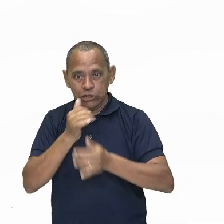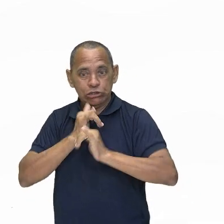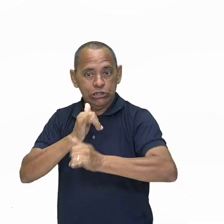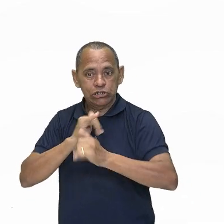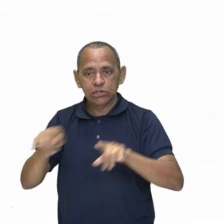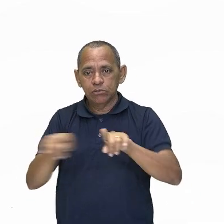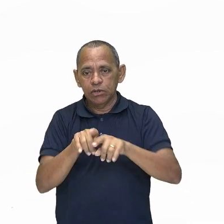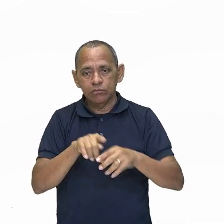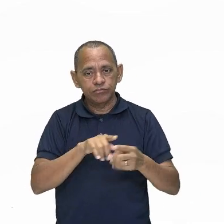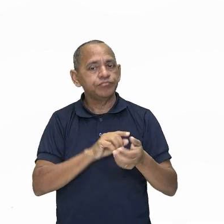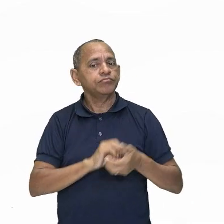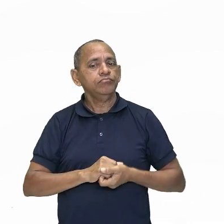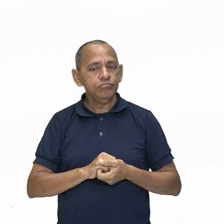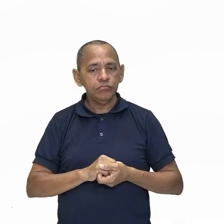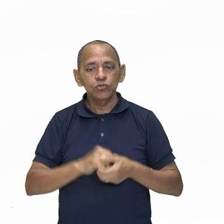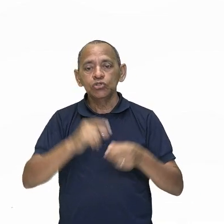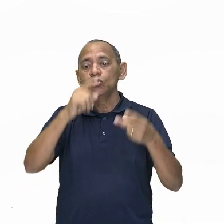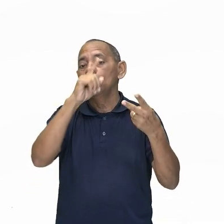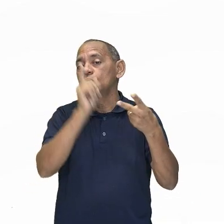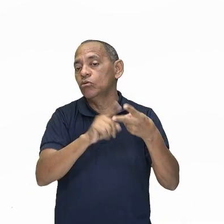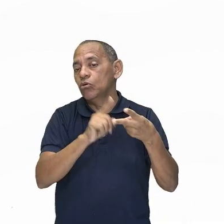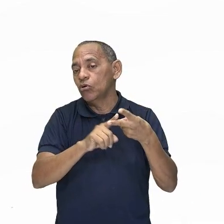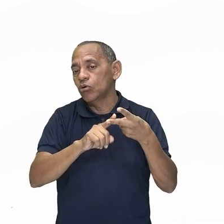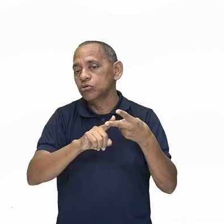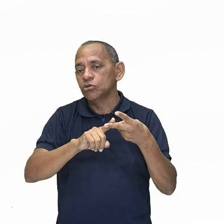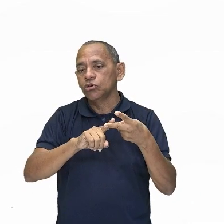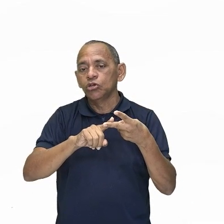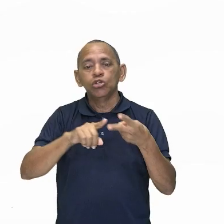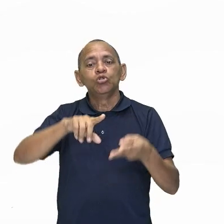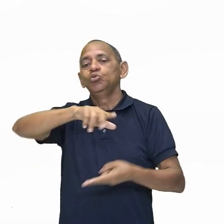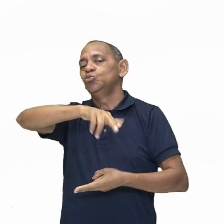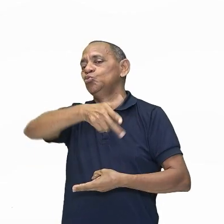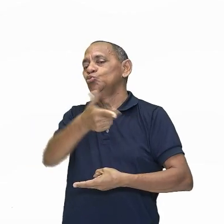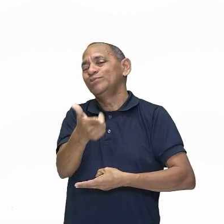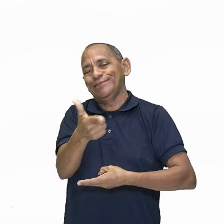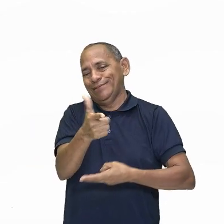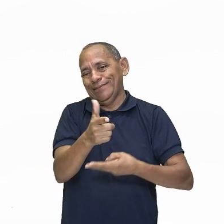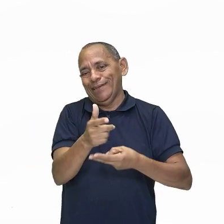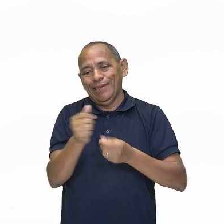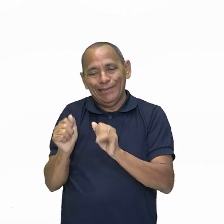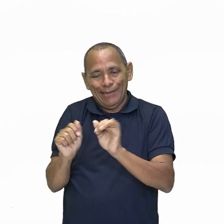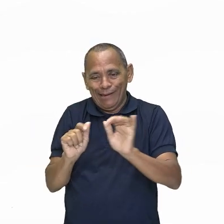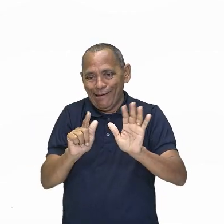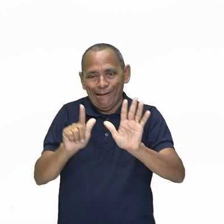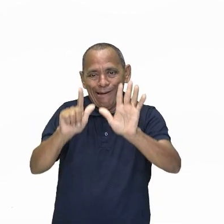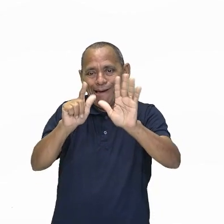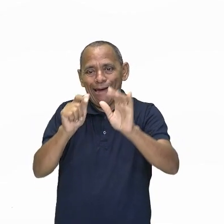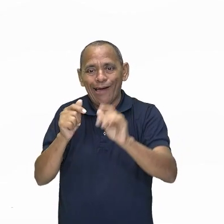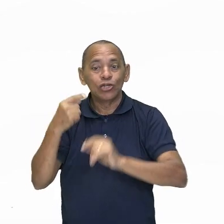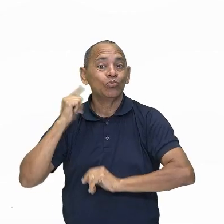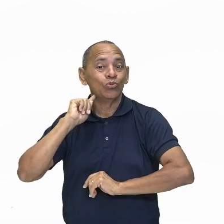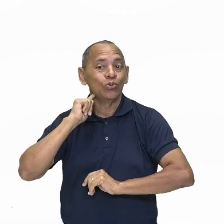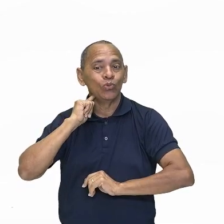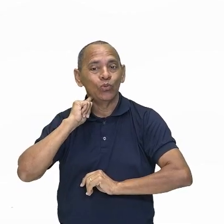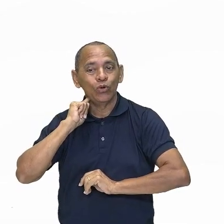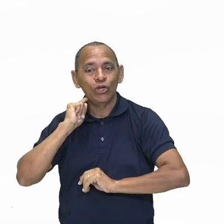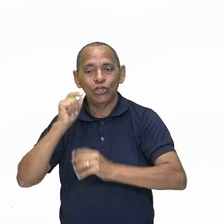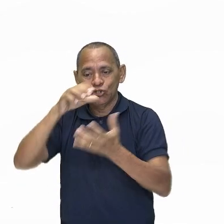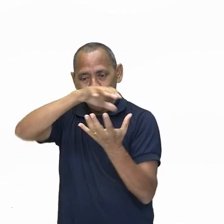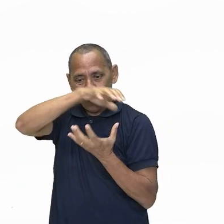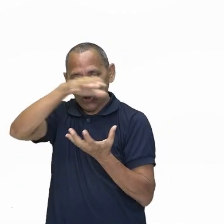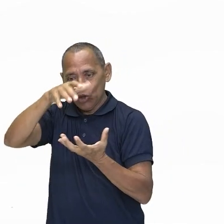vantagem, não emissão de gases poluentes na atmosfera. Veja, eu não tenho queima de urânio,